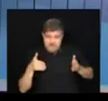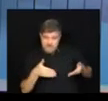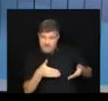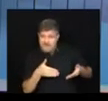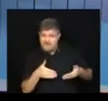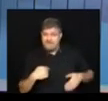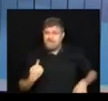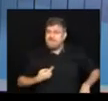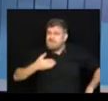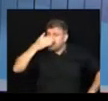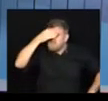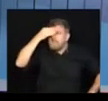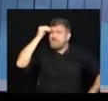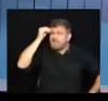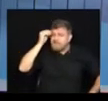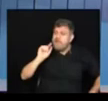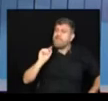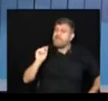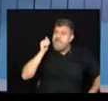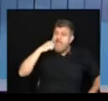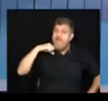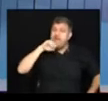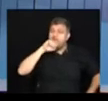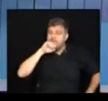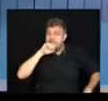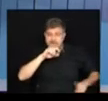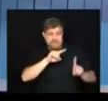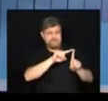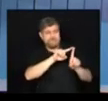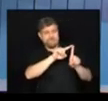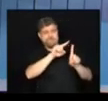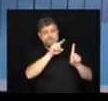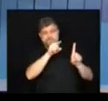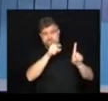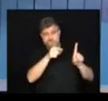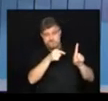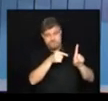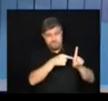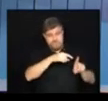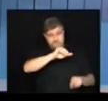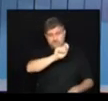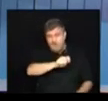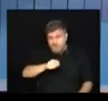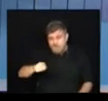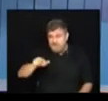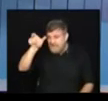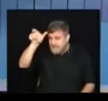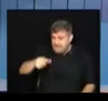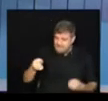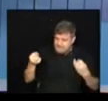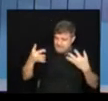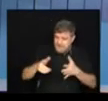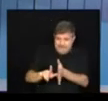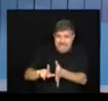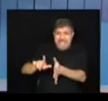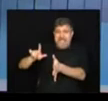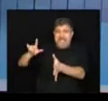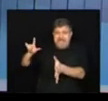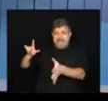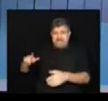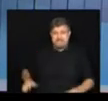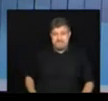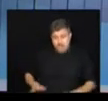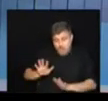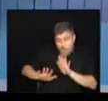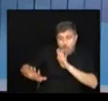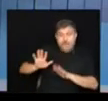às vezes a gente se esquece da mãe, do período de gestação, e o senhor citou até antes, né? Este